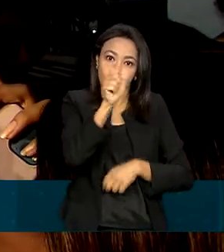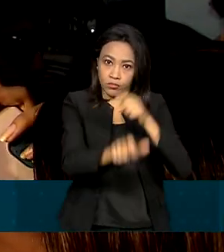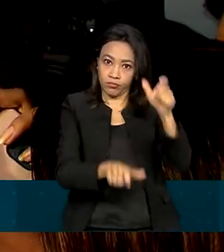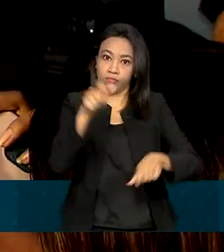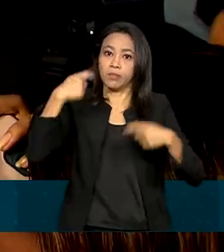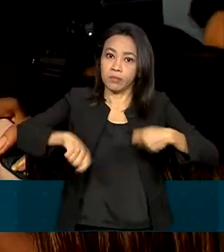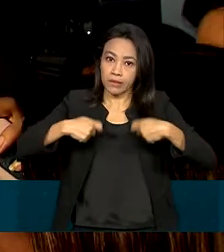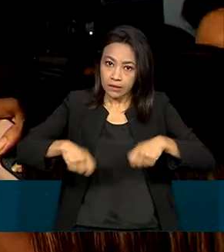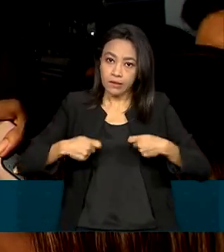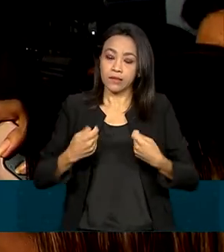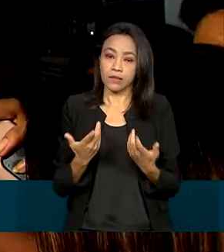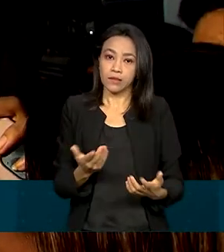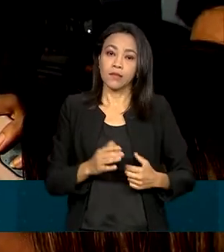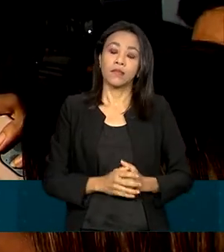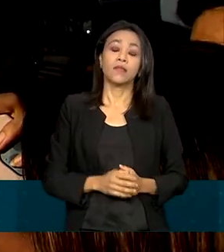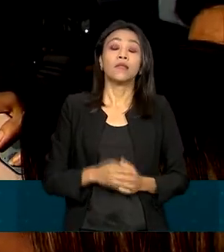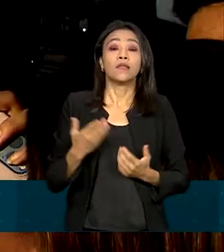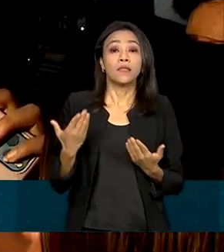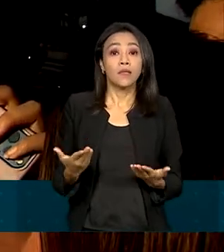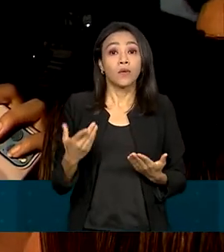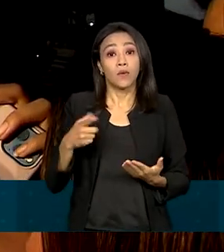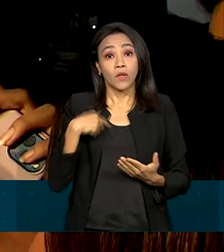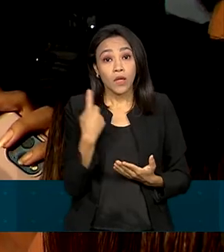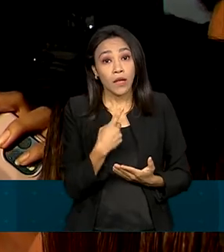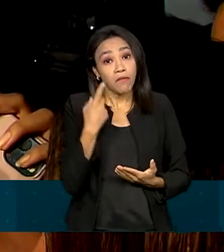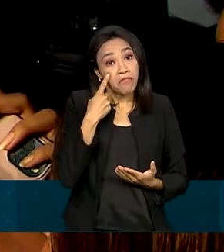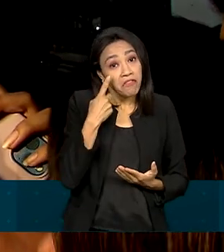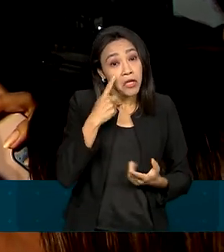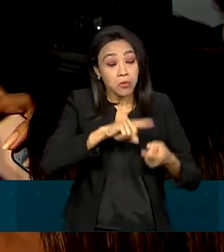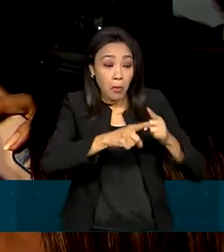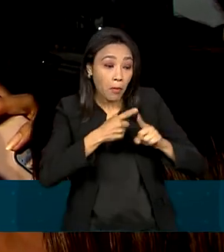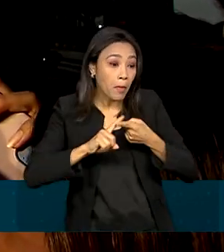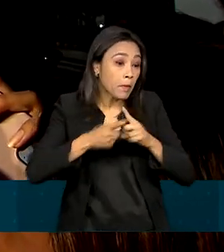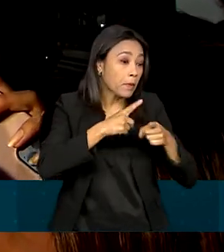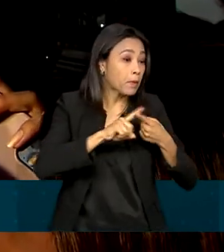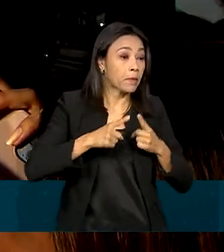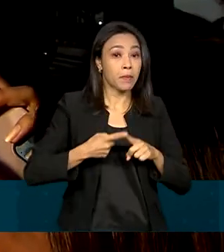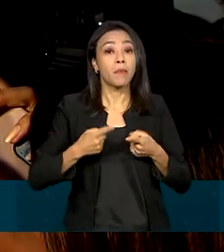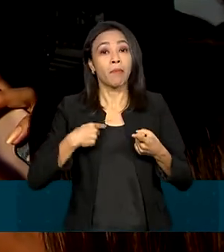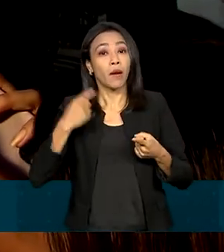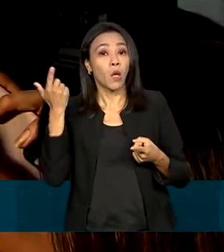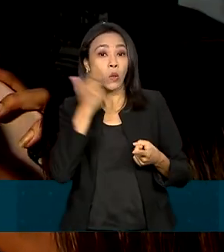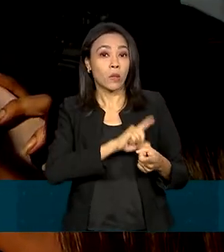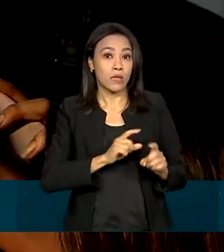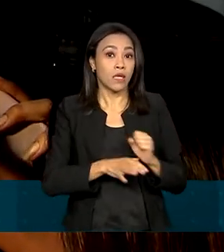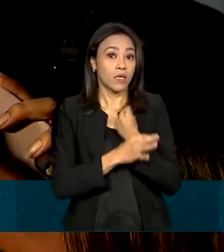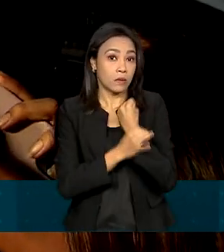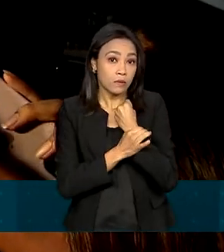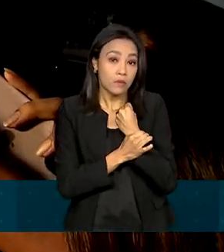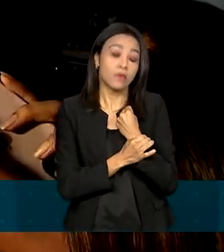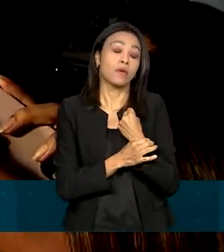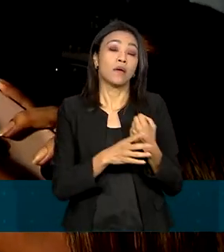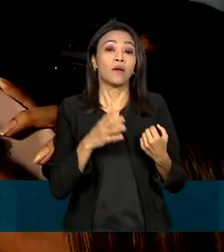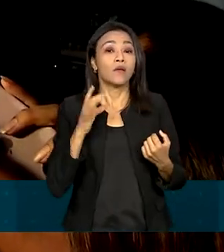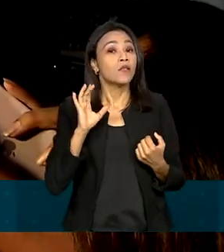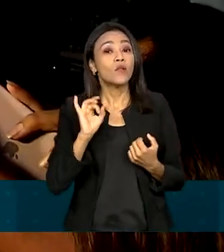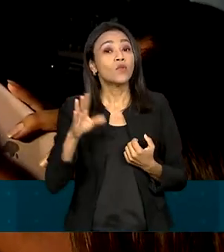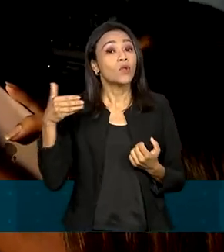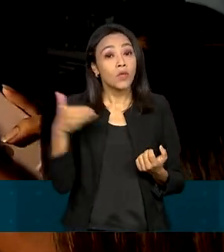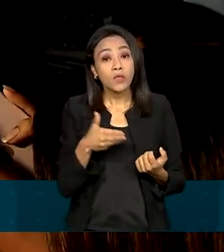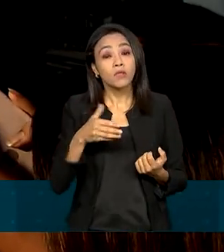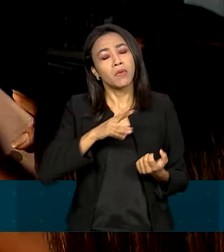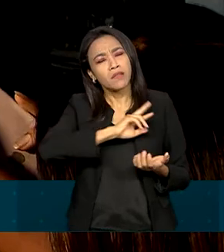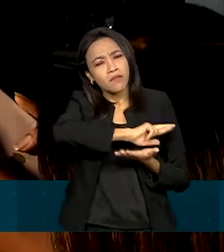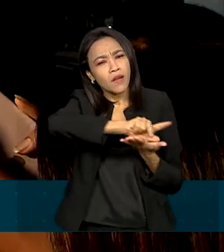governo é eleito está procurando todas as formas possíveis para garantir se não só isso mas também a manutenção de